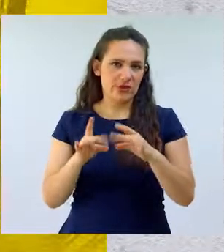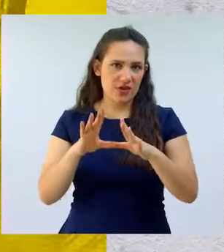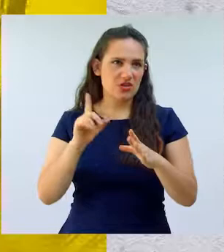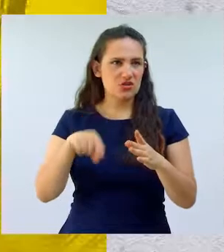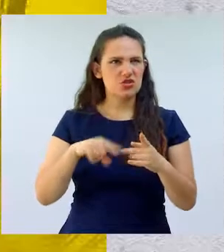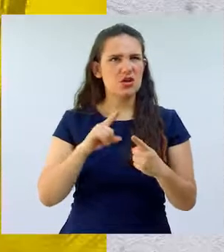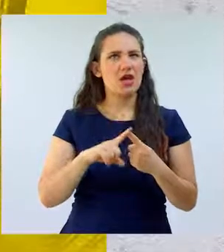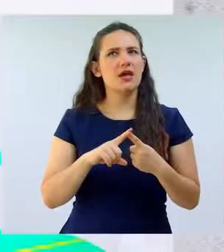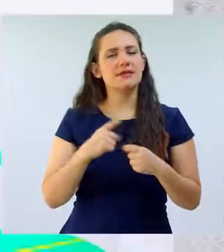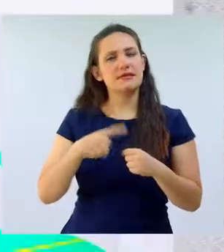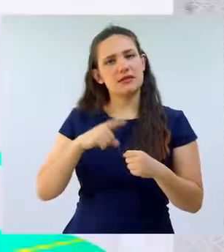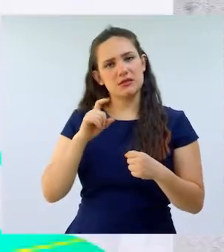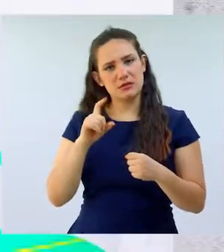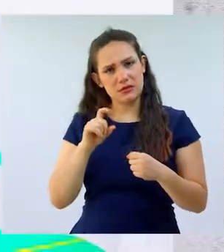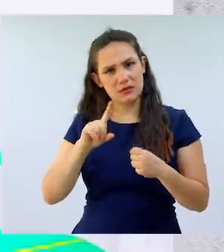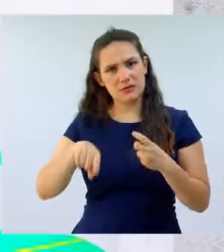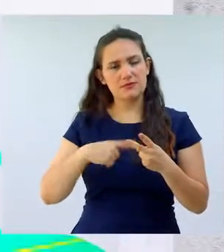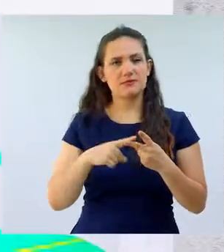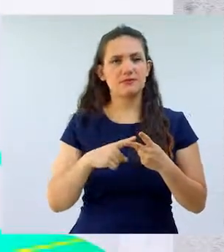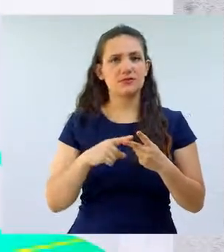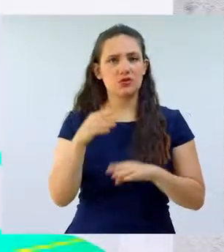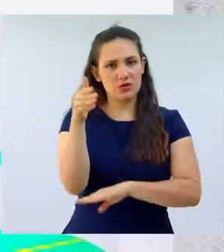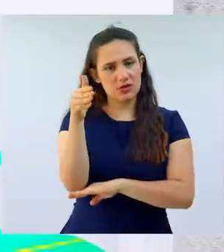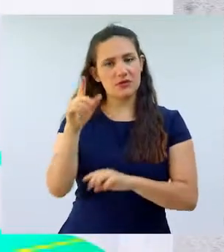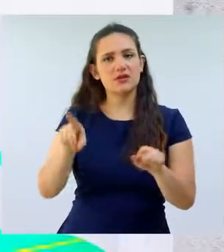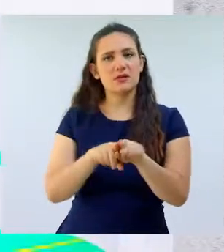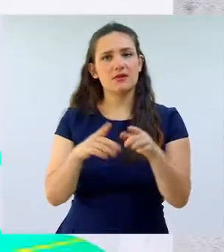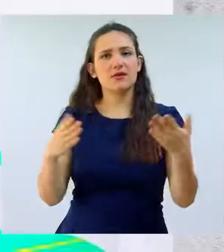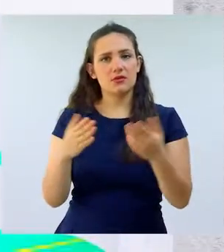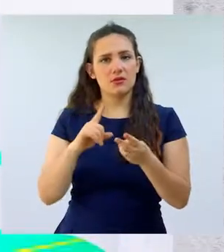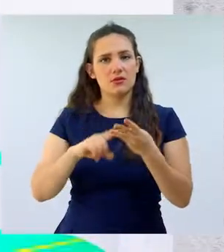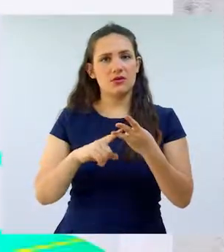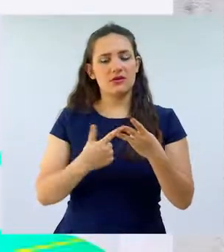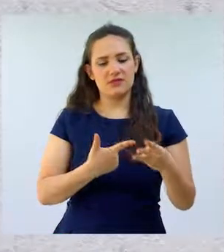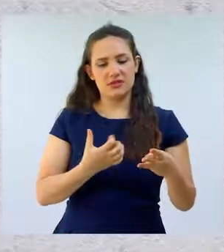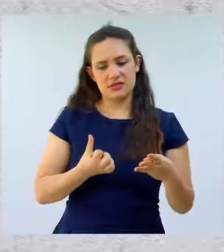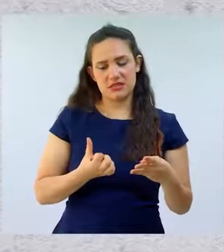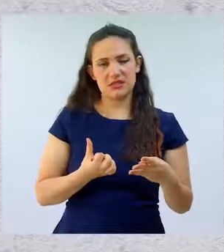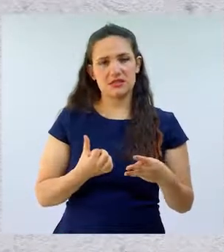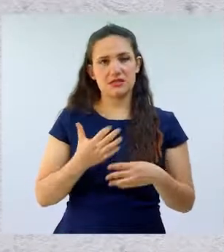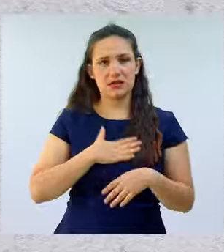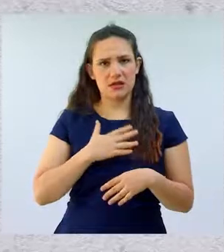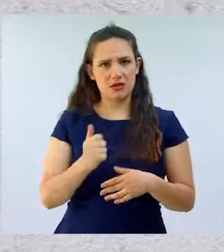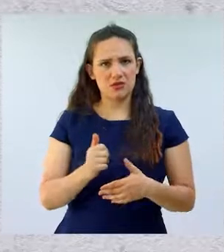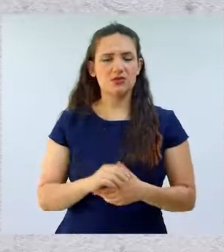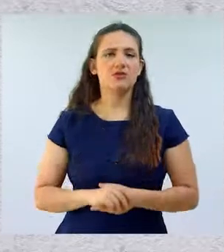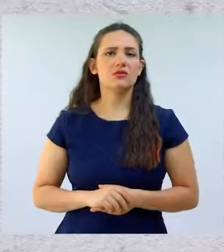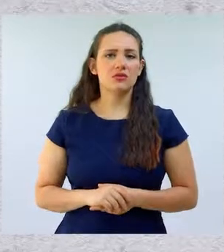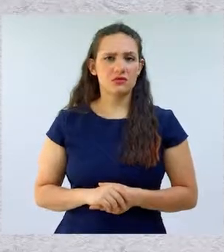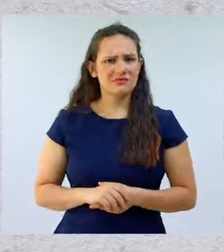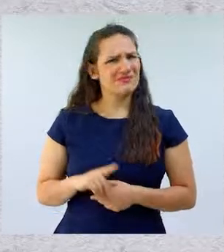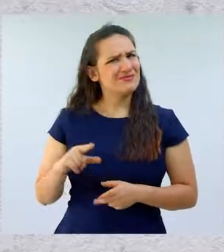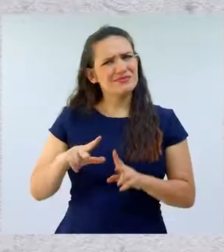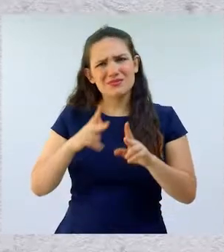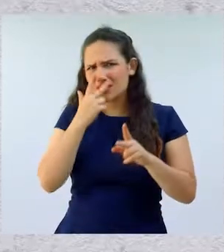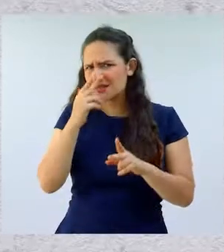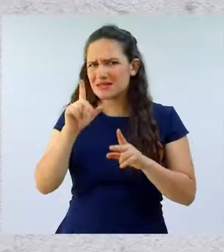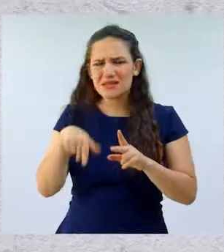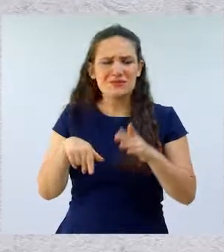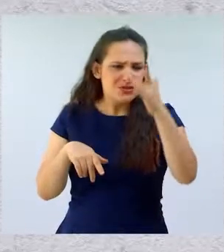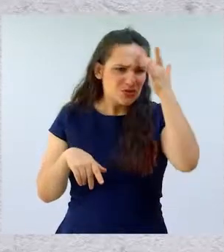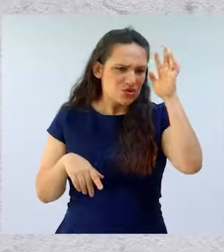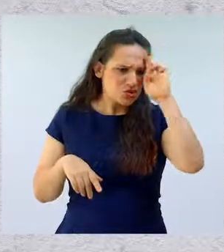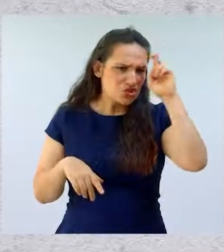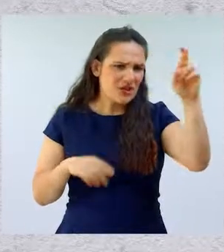Dourados, no edifício Exceller Plaza Hotel e agora no 26 de agosto. E parece que a cabeça é diferente,